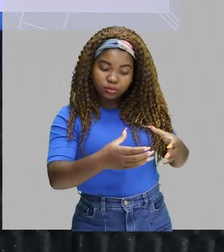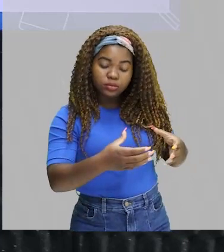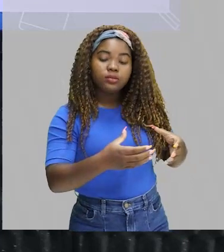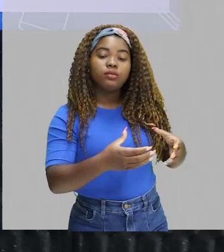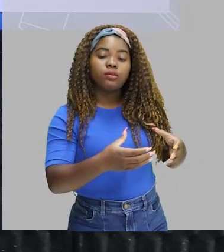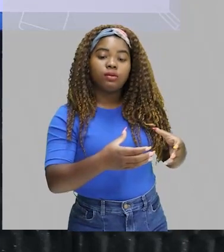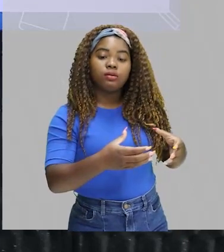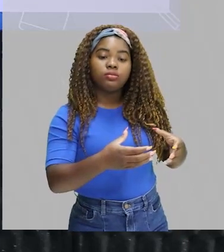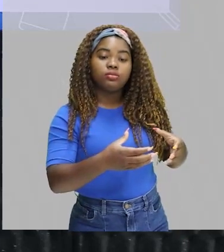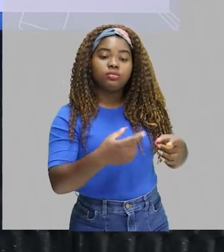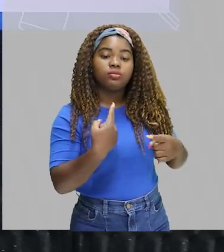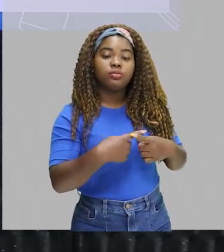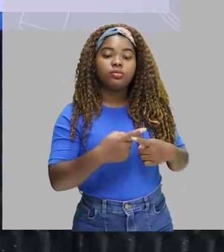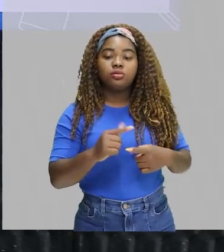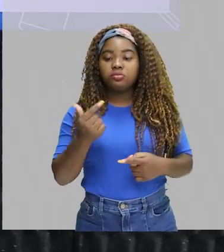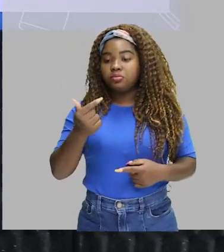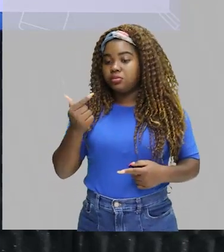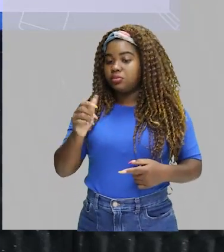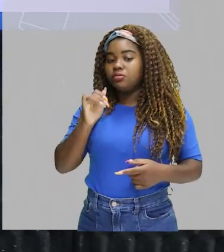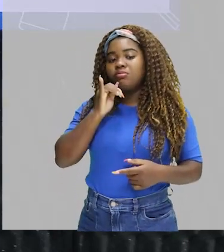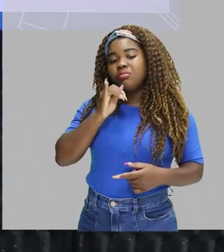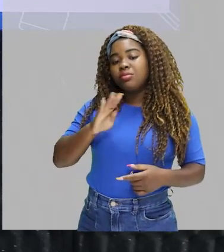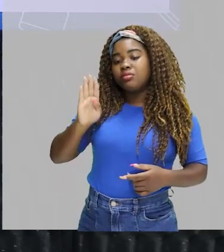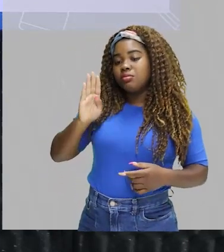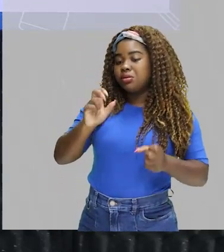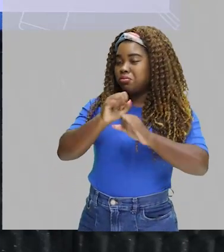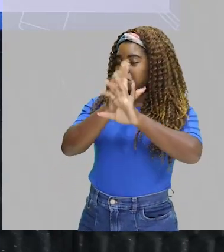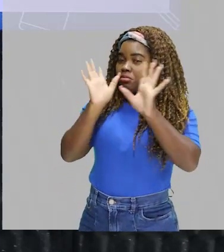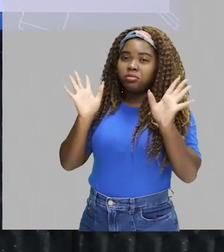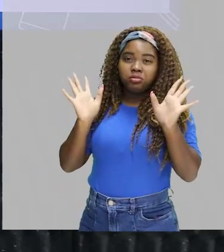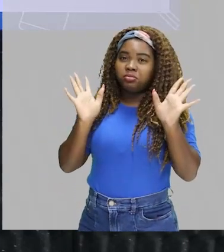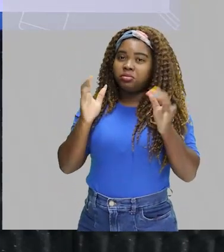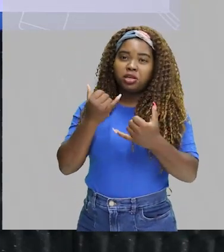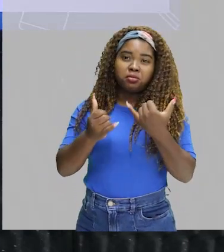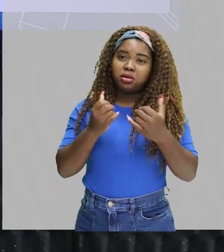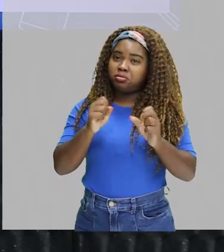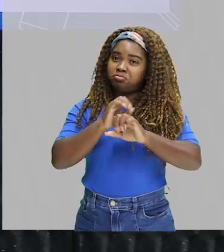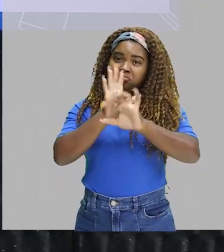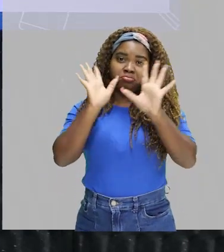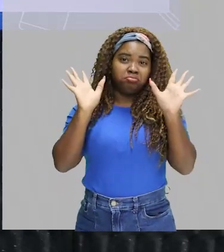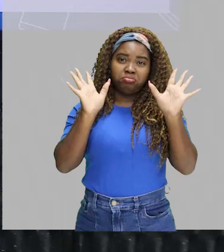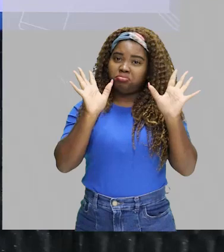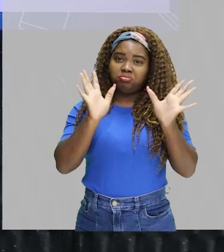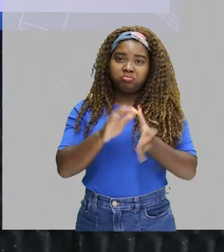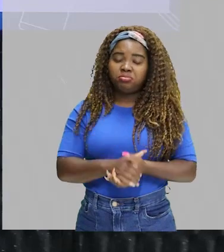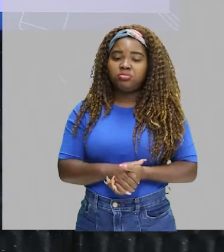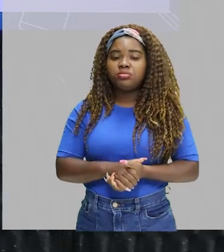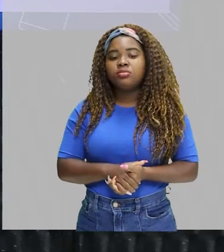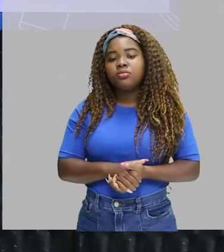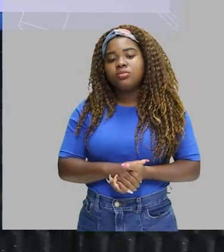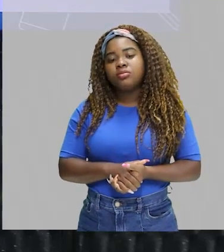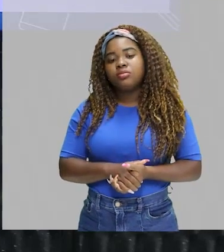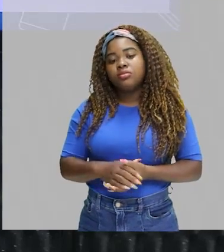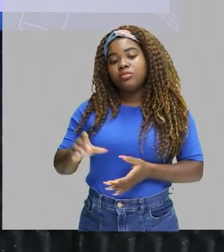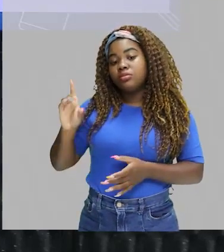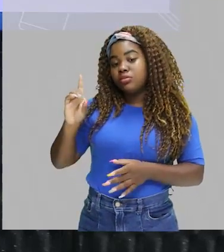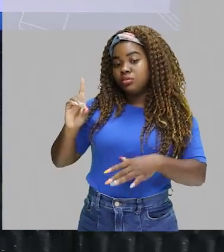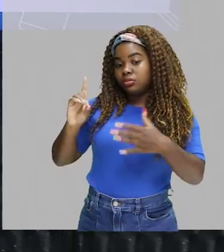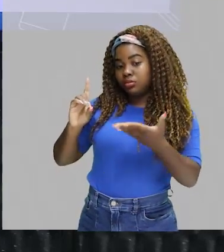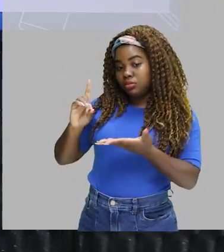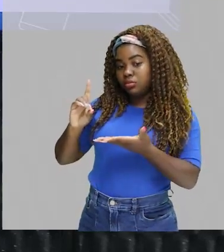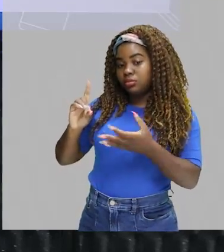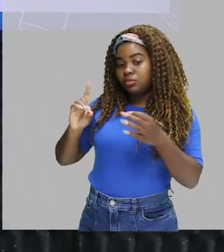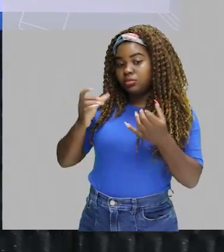O que nós não temos, por exemplo, muito claro na letra B. Tá? O indivíduo aqui ó, fica mais